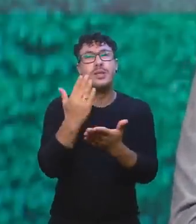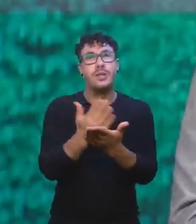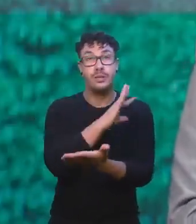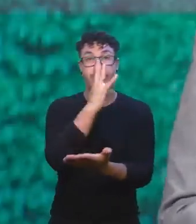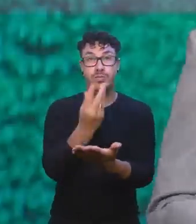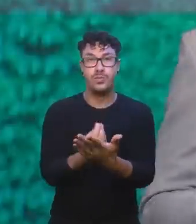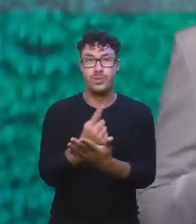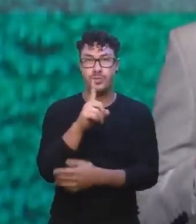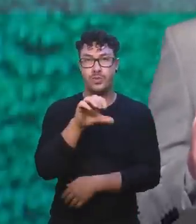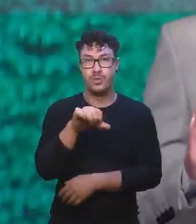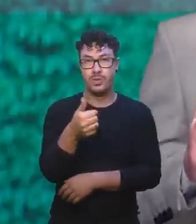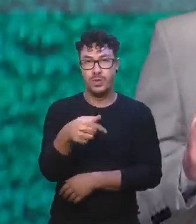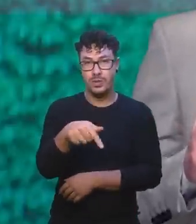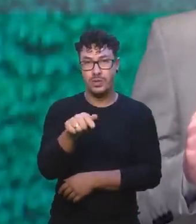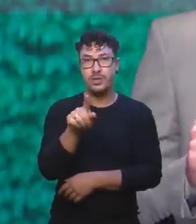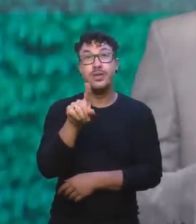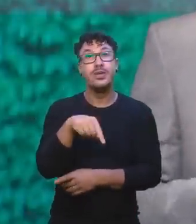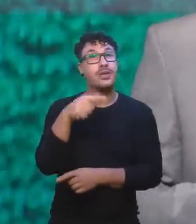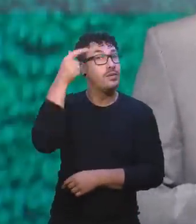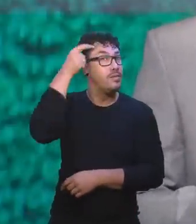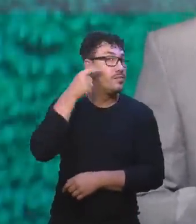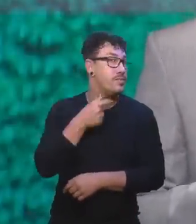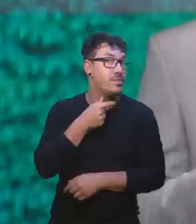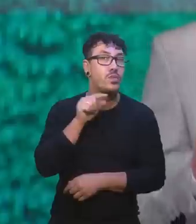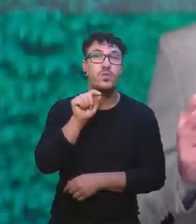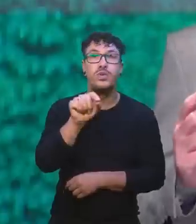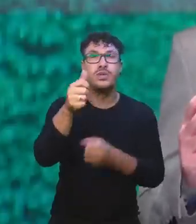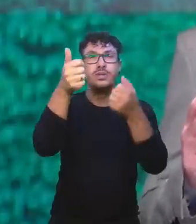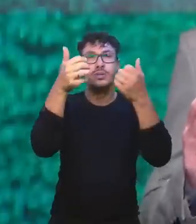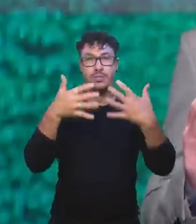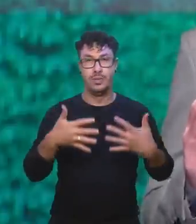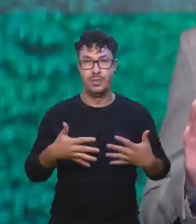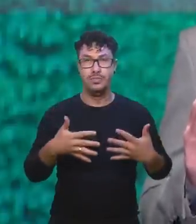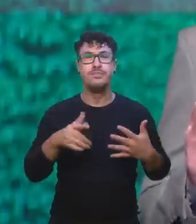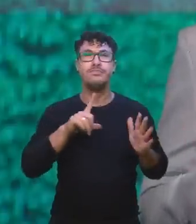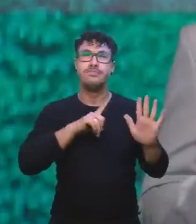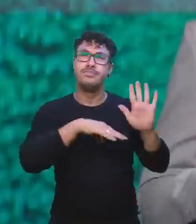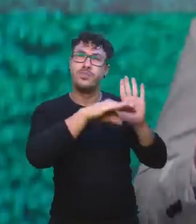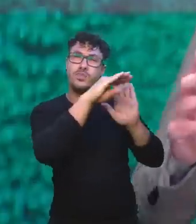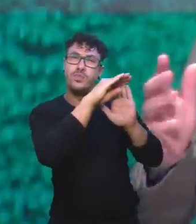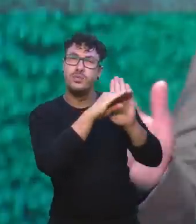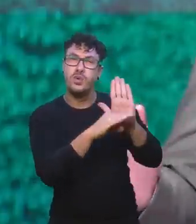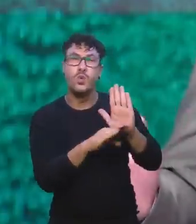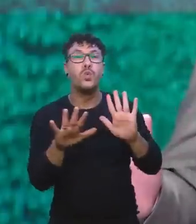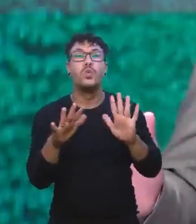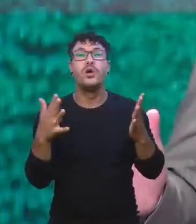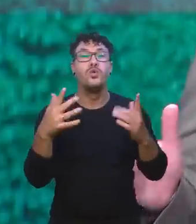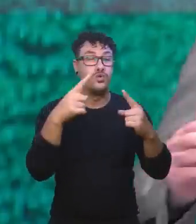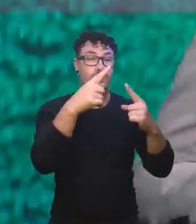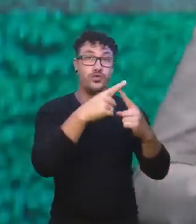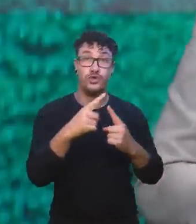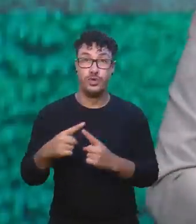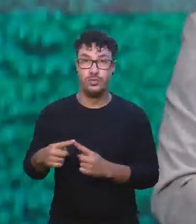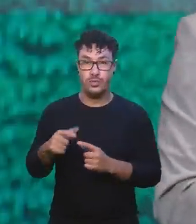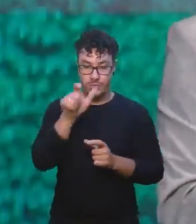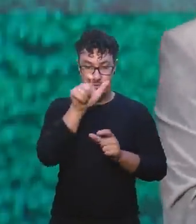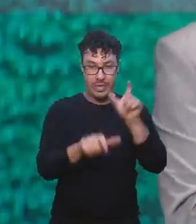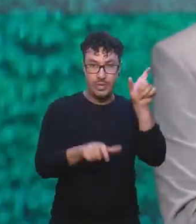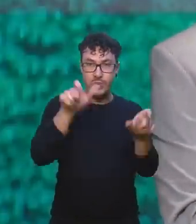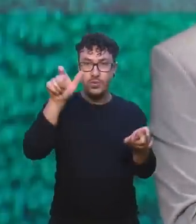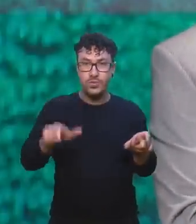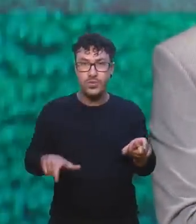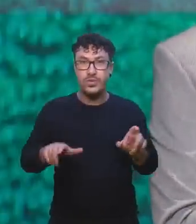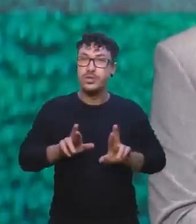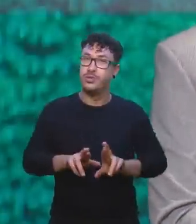67, Kardec vai trazer uma classificação, tipos de pessoas, diferente